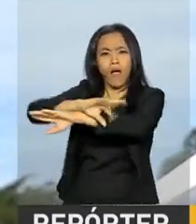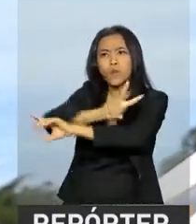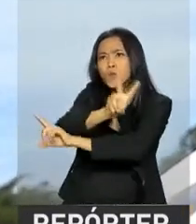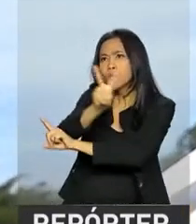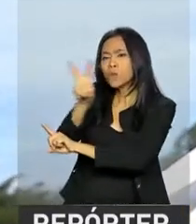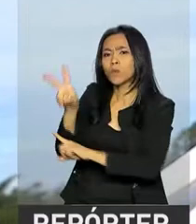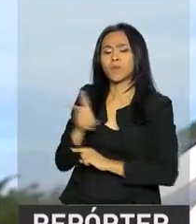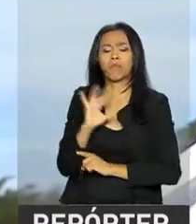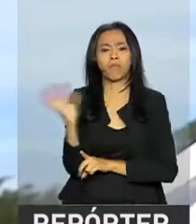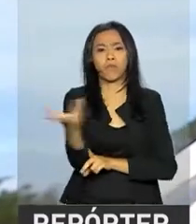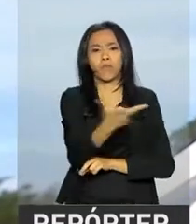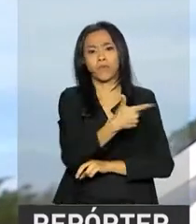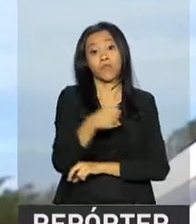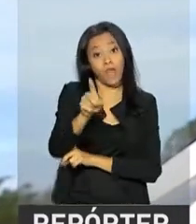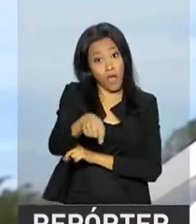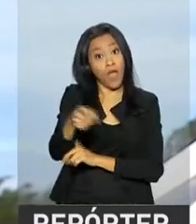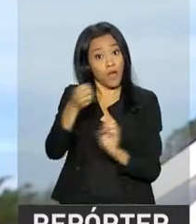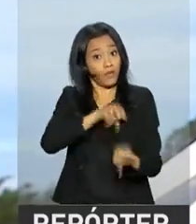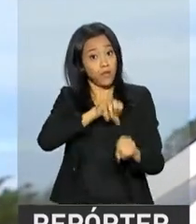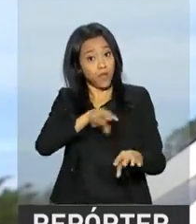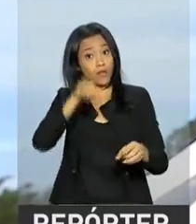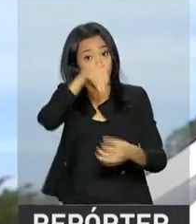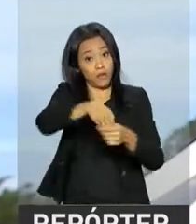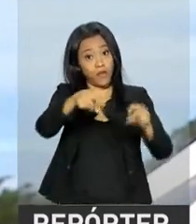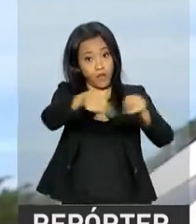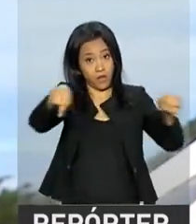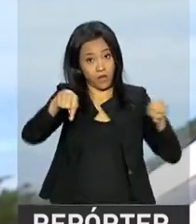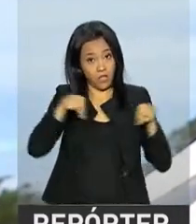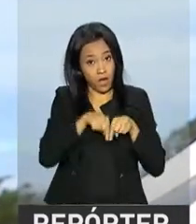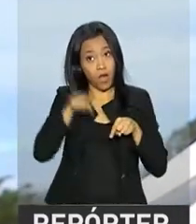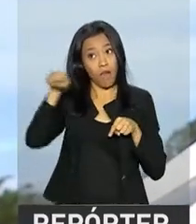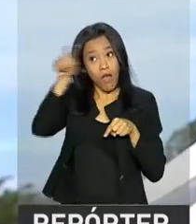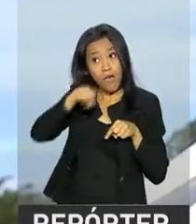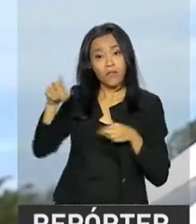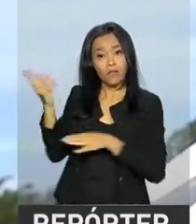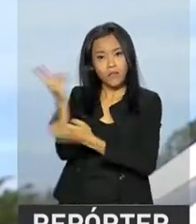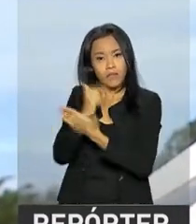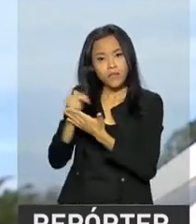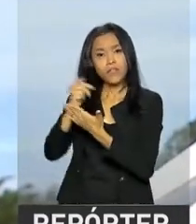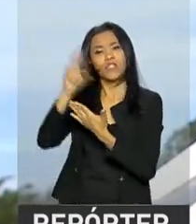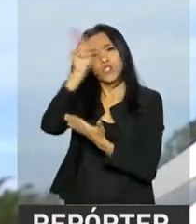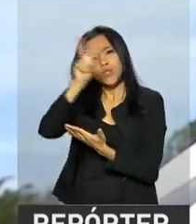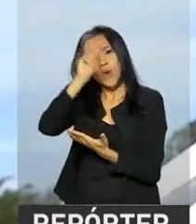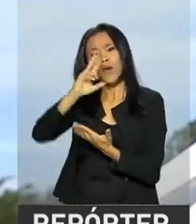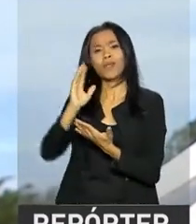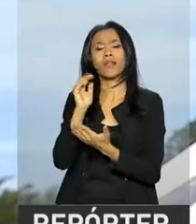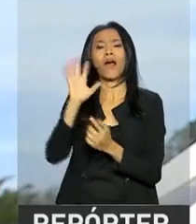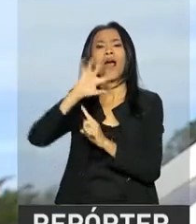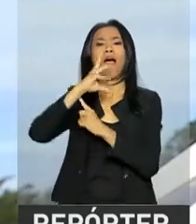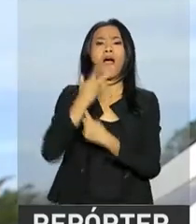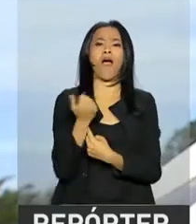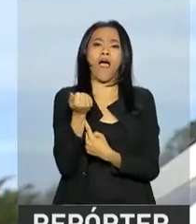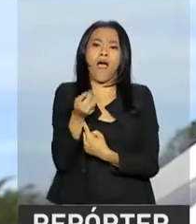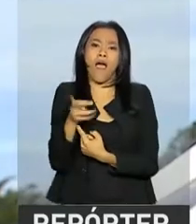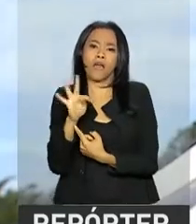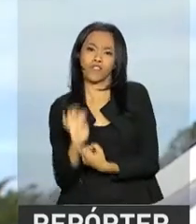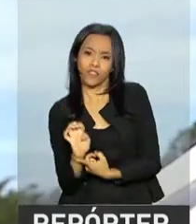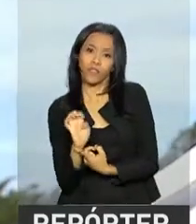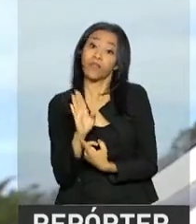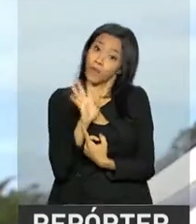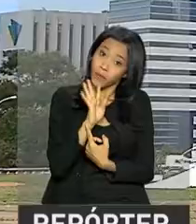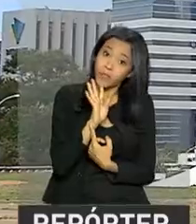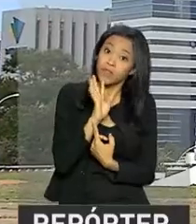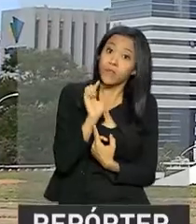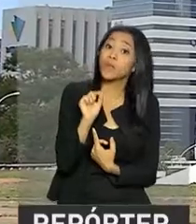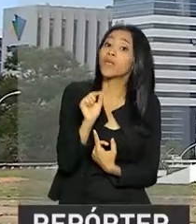escrito vem aqui é tratado em sala de aula essa arquitetura 2 carne amanhã nas aulas de história de arte então desviar perto conhecer o que ele já fez